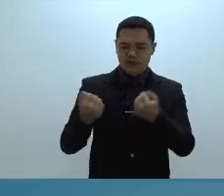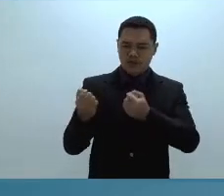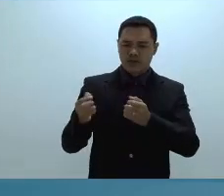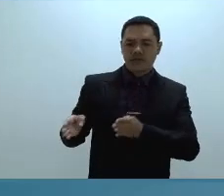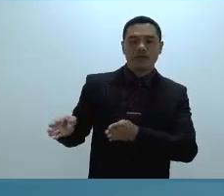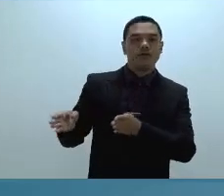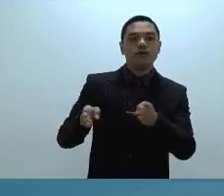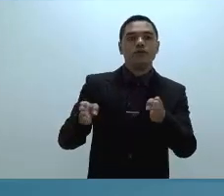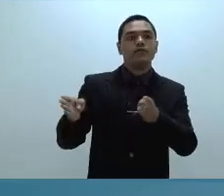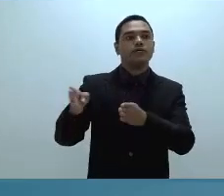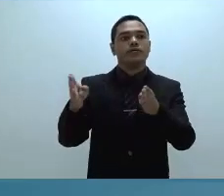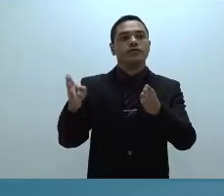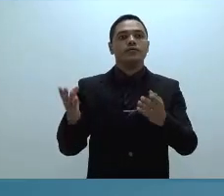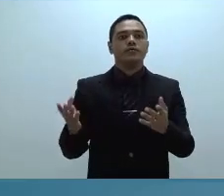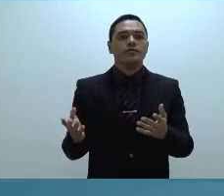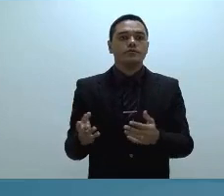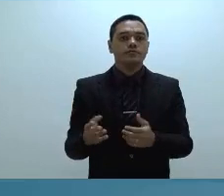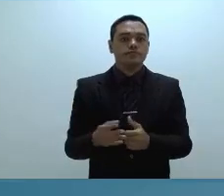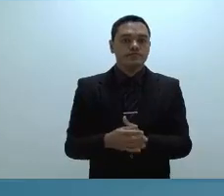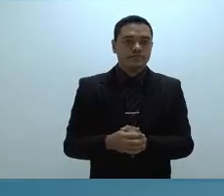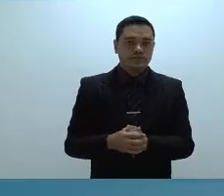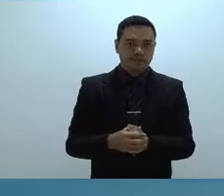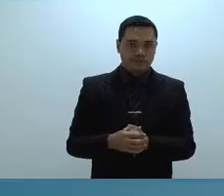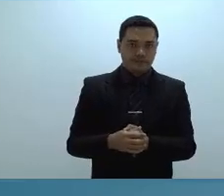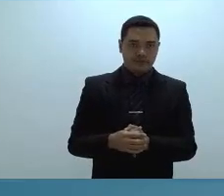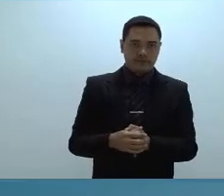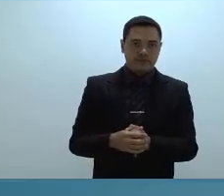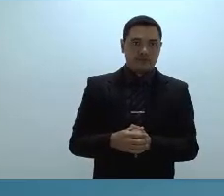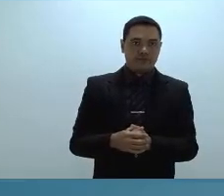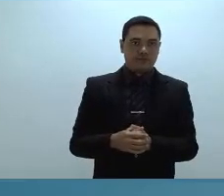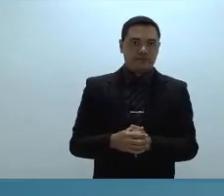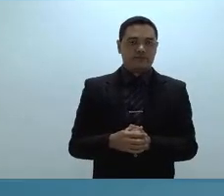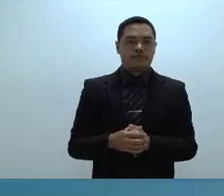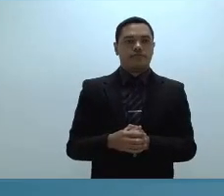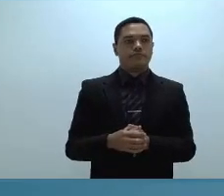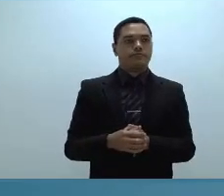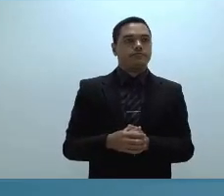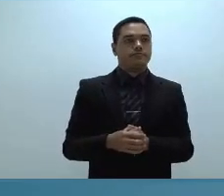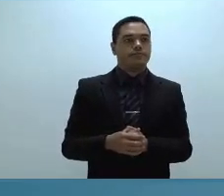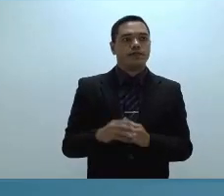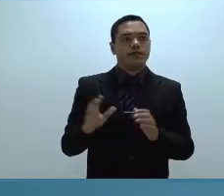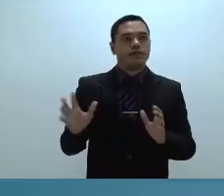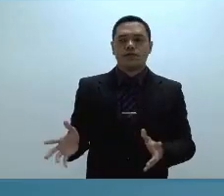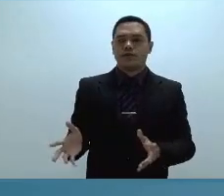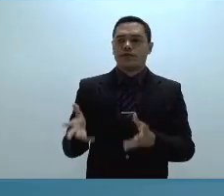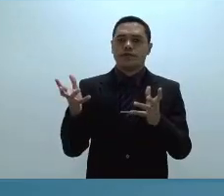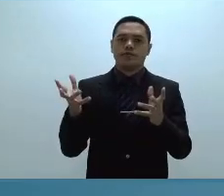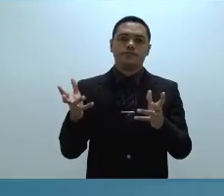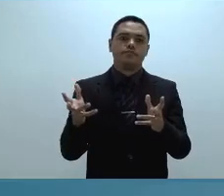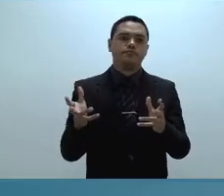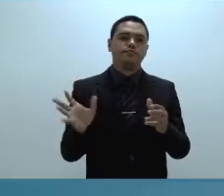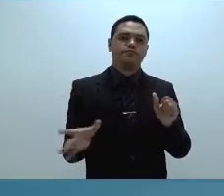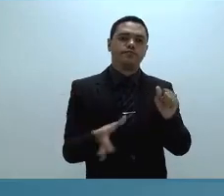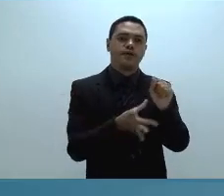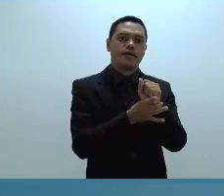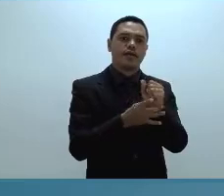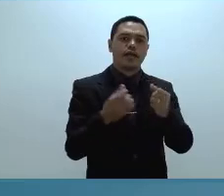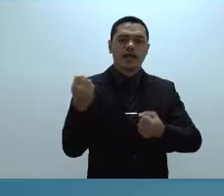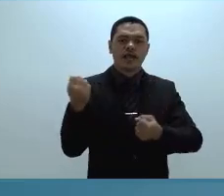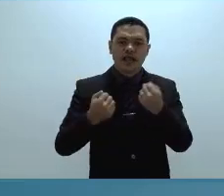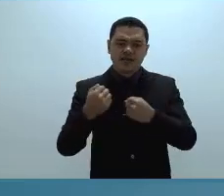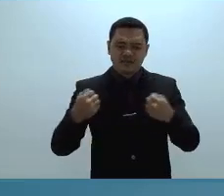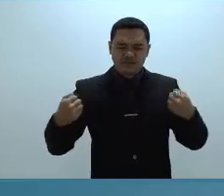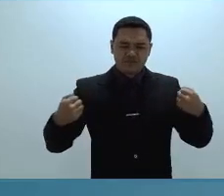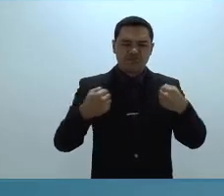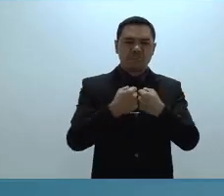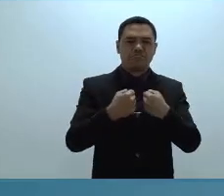tendo em vista o breve pagamento da indenização pela seguradora promovente ao segurado em razão de acidente de trânsito ocorrido em